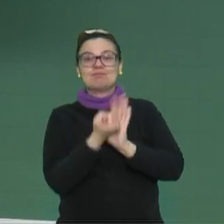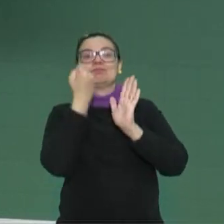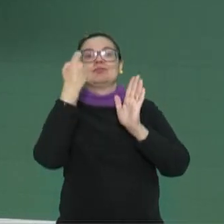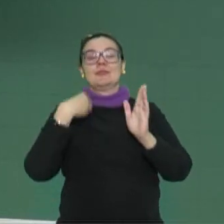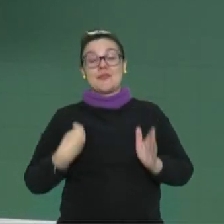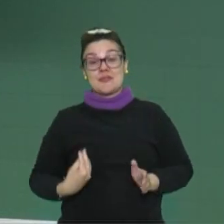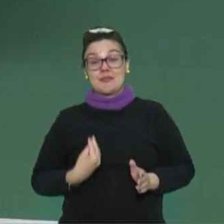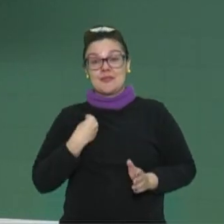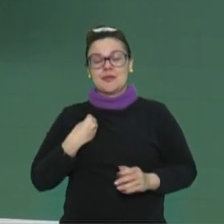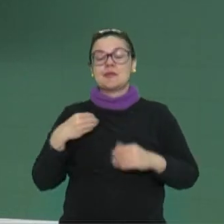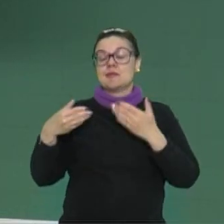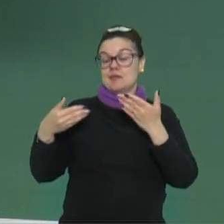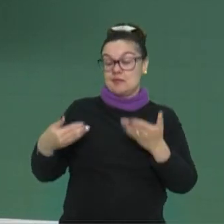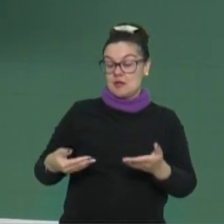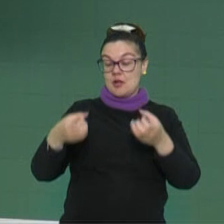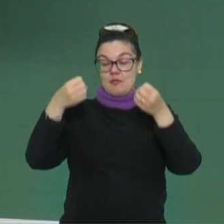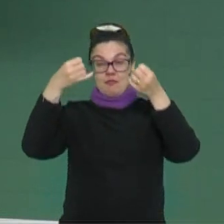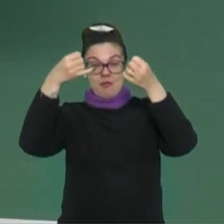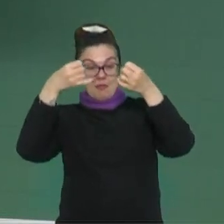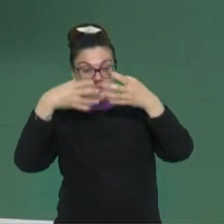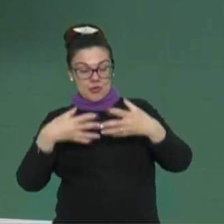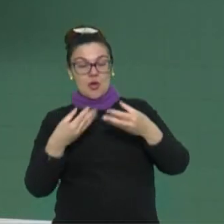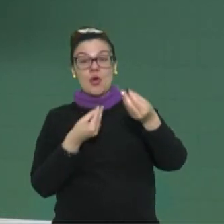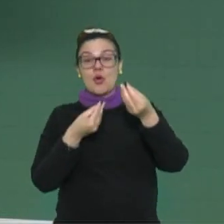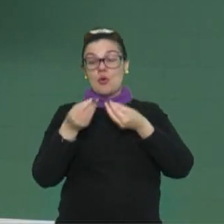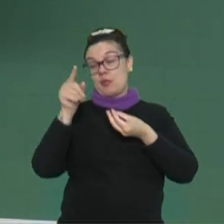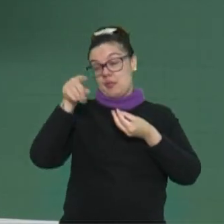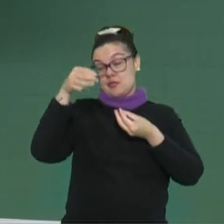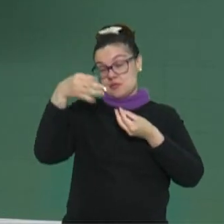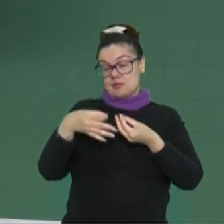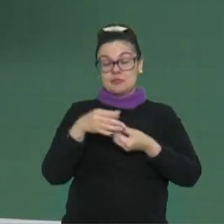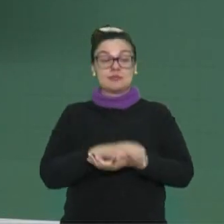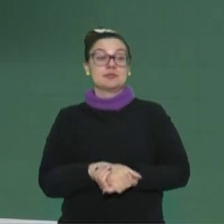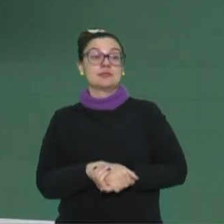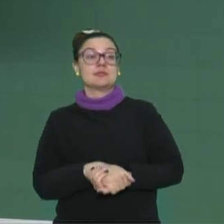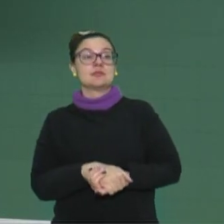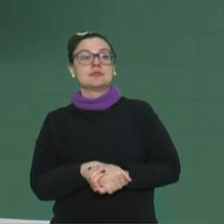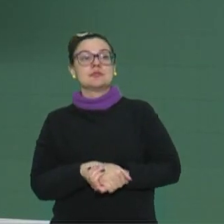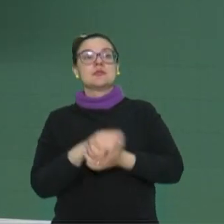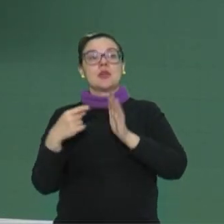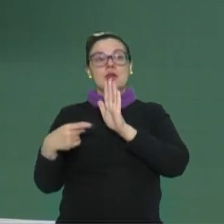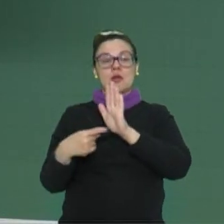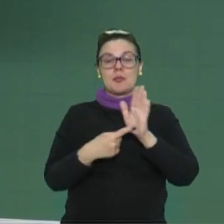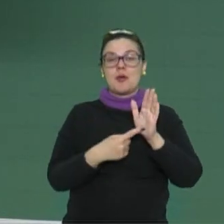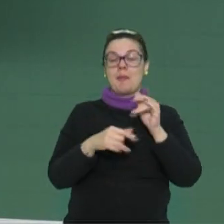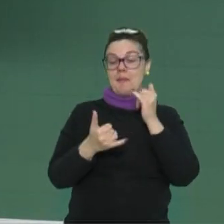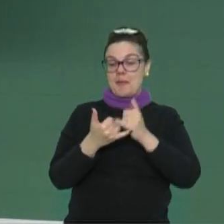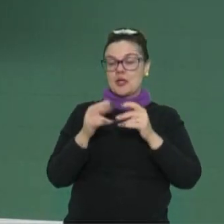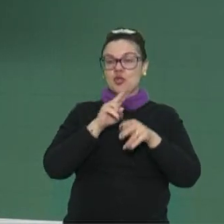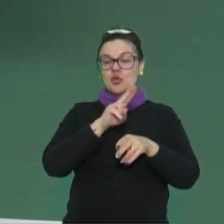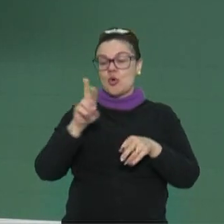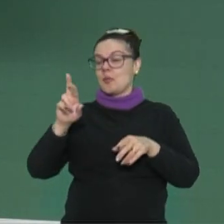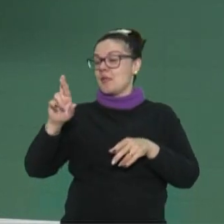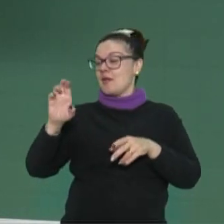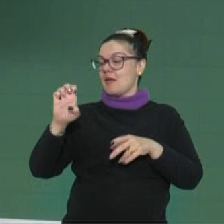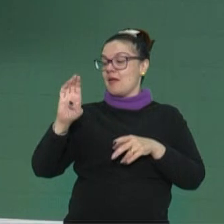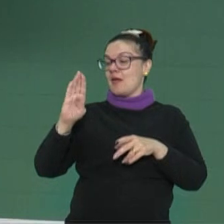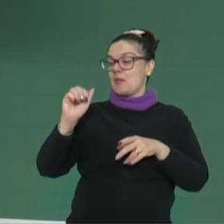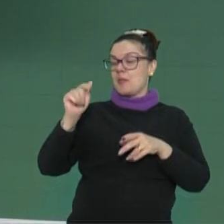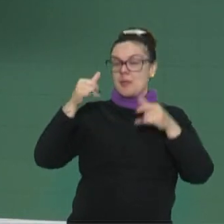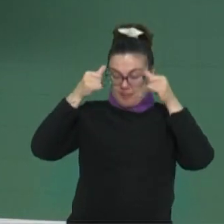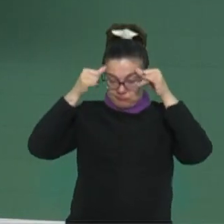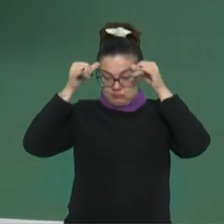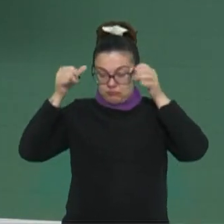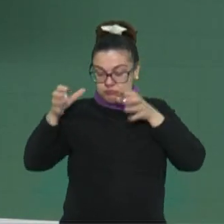de vida. E aí ele vai mostrar por A mais B como deveria ser. Por isso ele evidencia a moral de rebanho, na qual a gente só segue um ordenamento